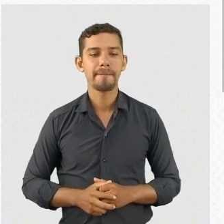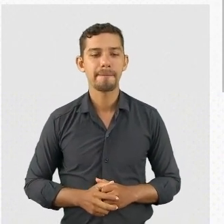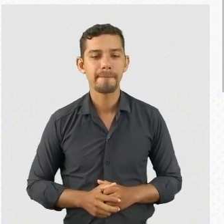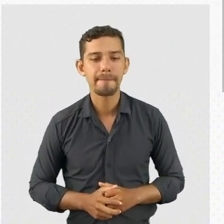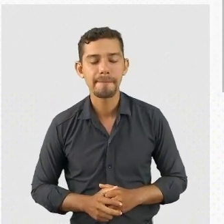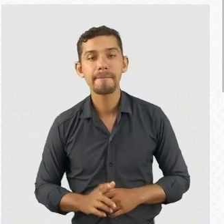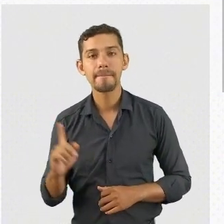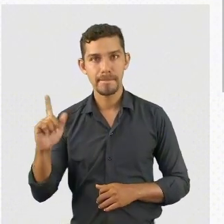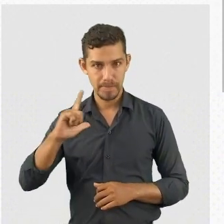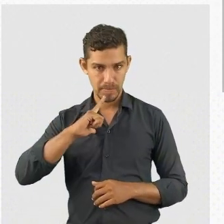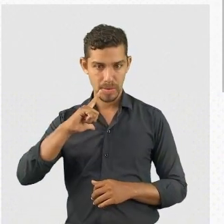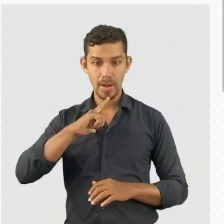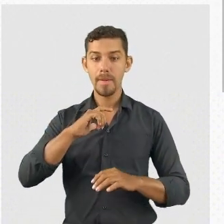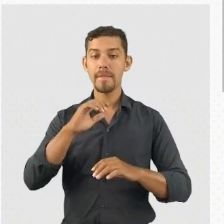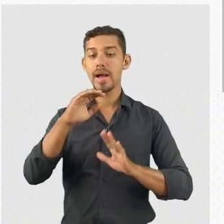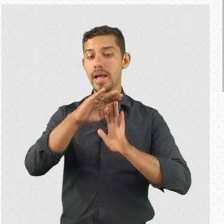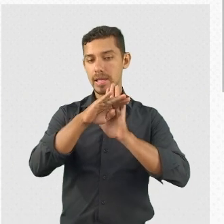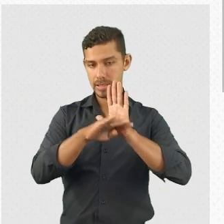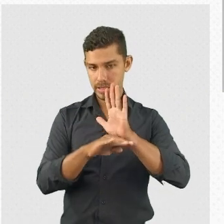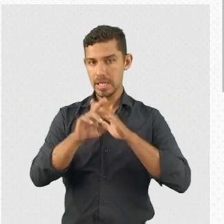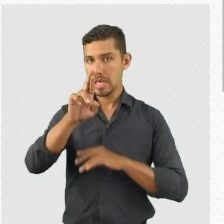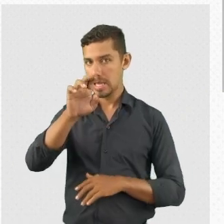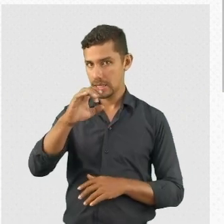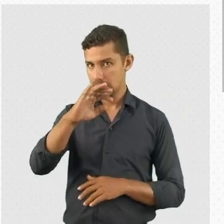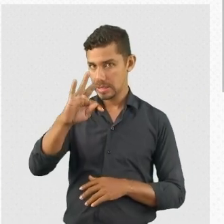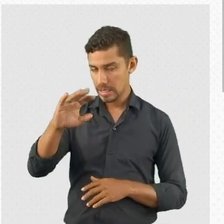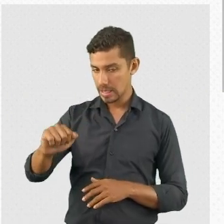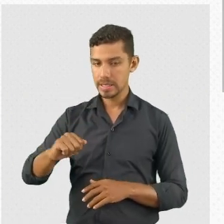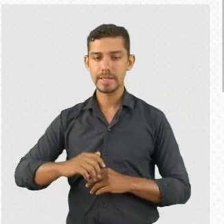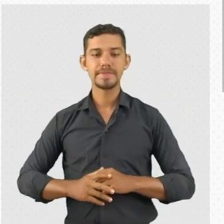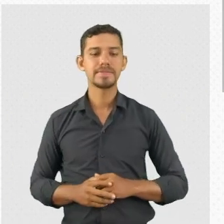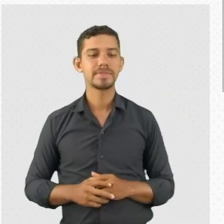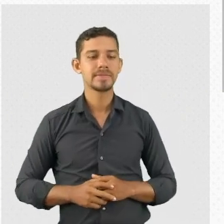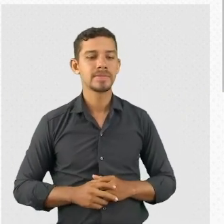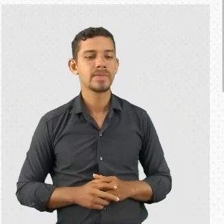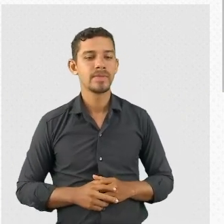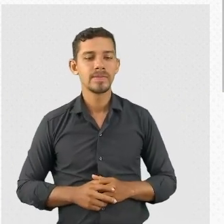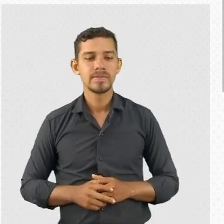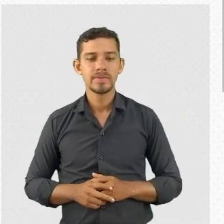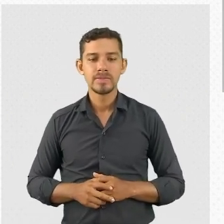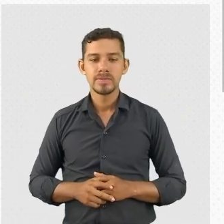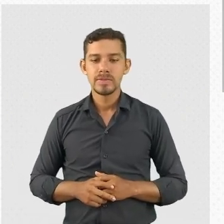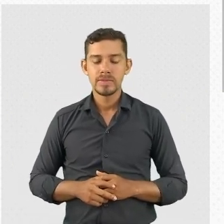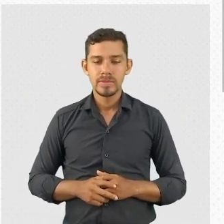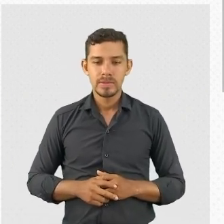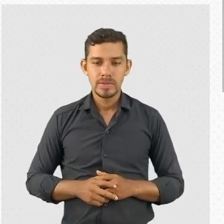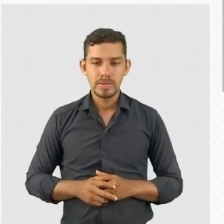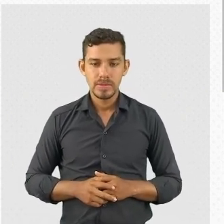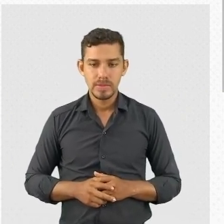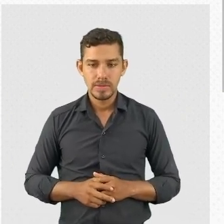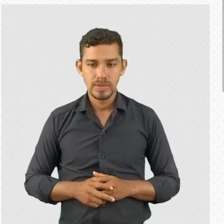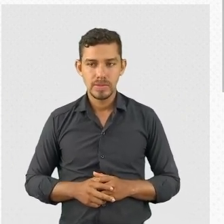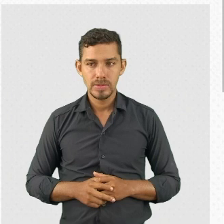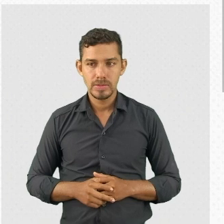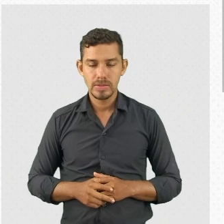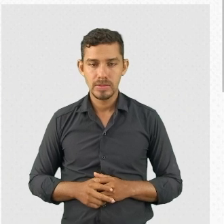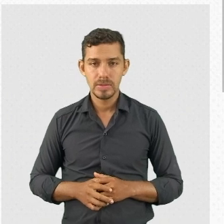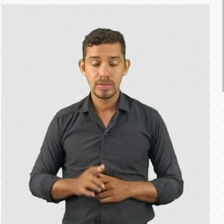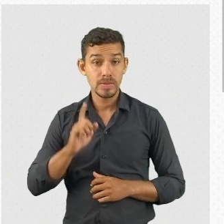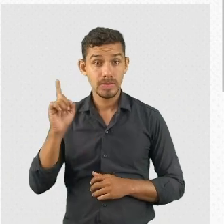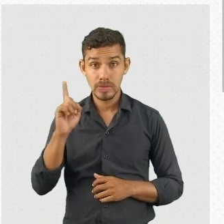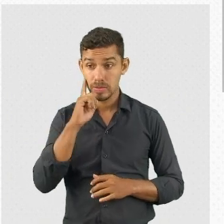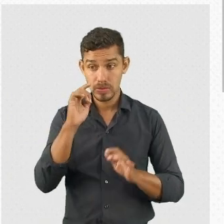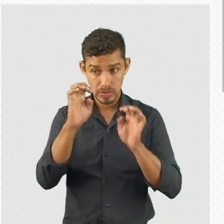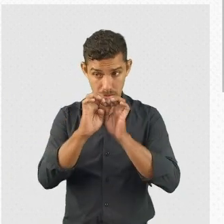nós temos uma receita. Pancake recipe. A gente tem uma receita de panqueca. Olha a estrutura que eu falei